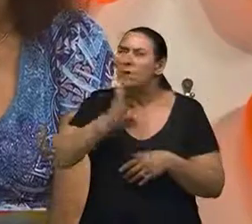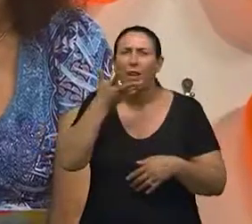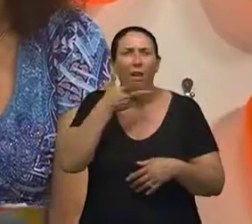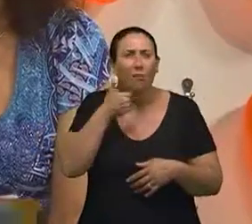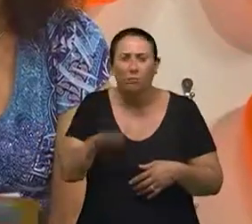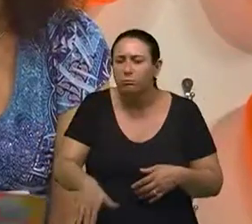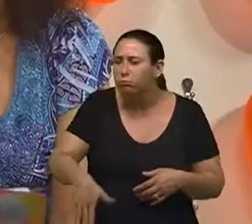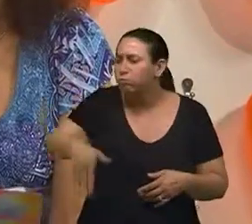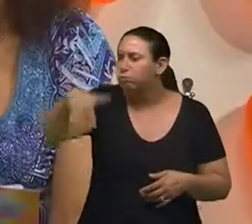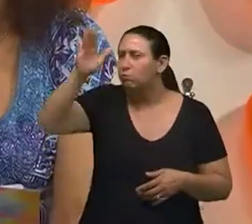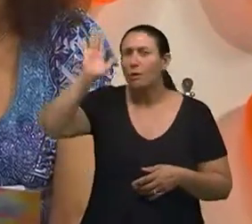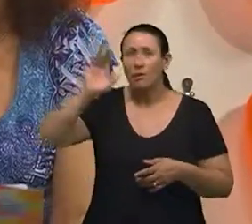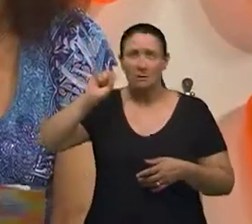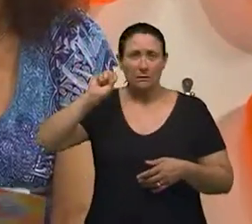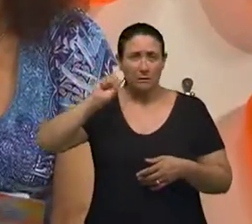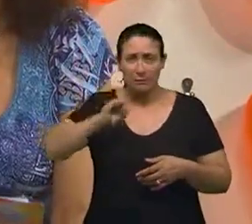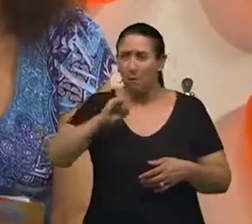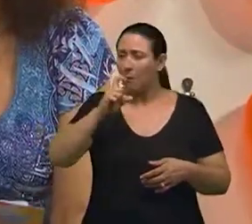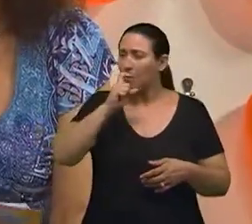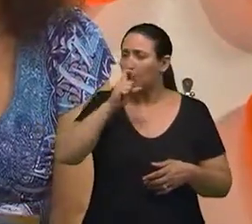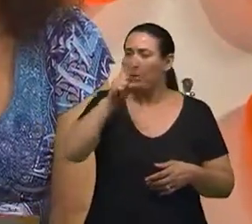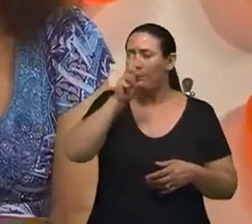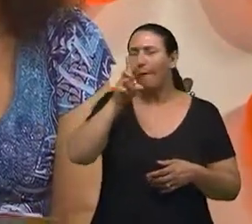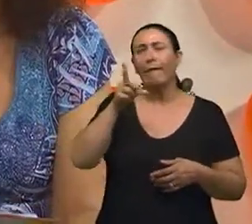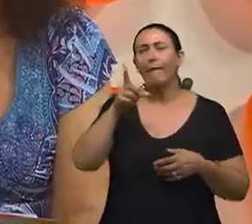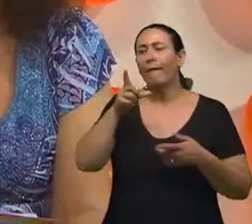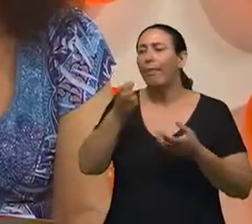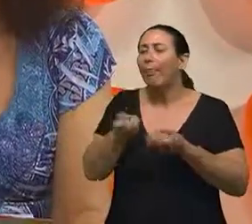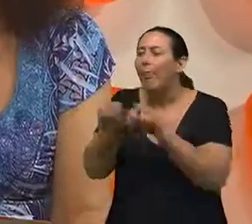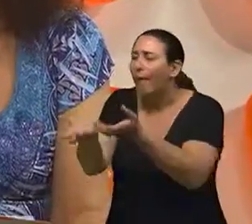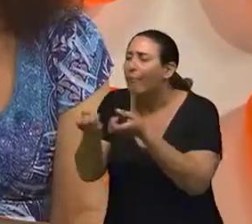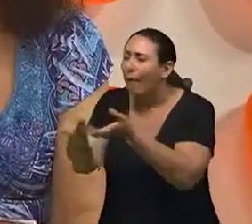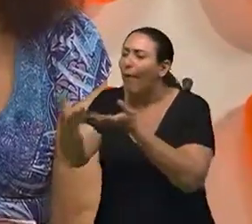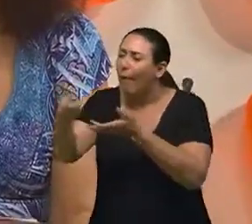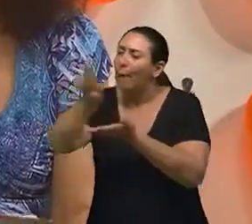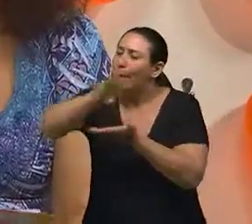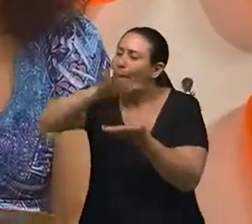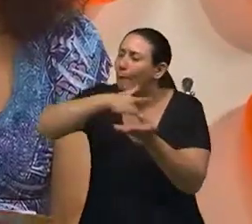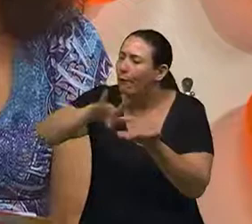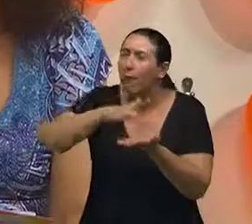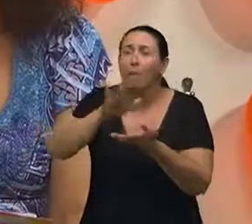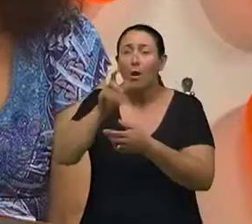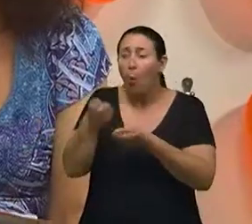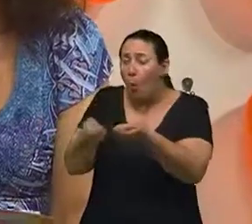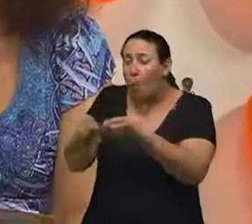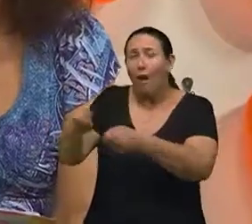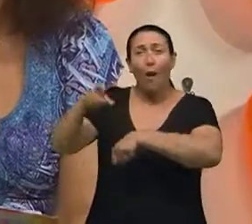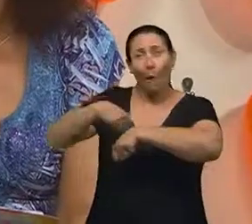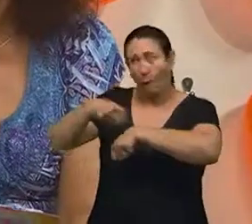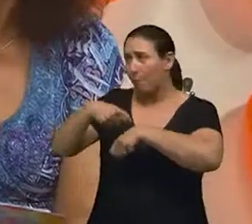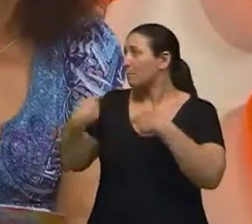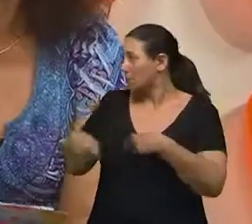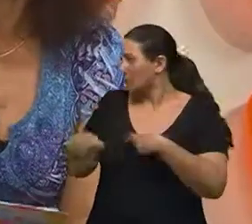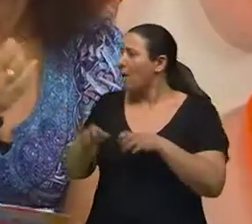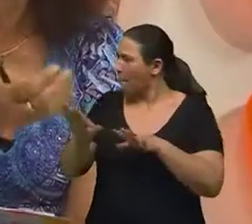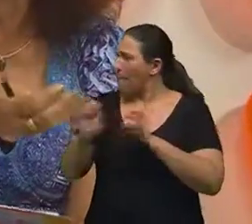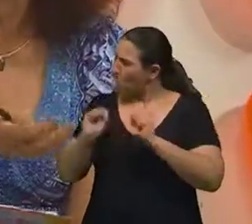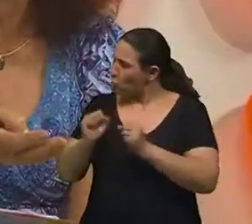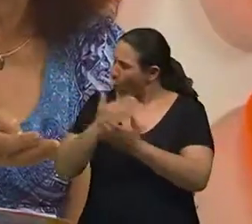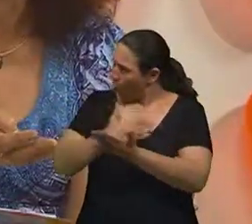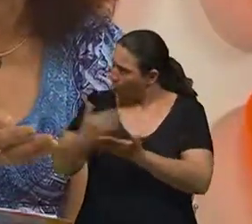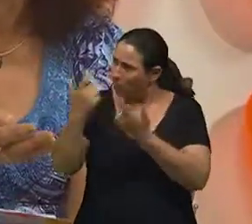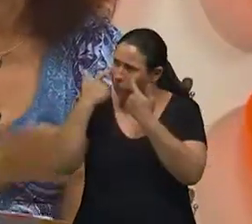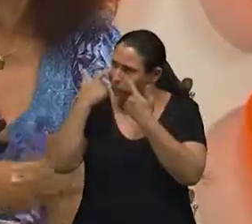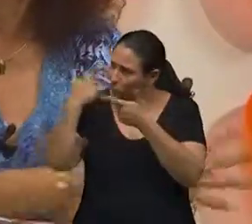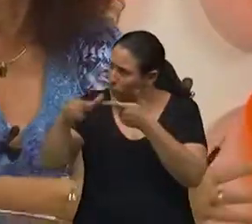não vai ter esse controle se os pais não tiverem por ela, né, essa rotina, exato, de quantas horas fica ali... Pode já começar a